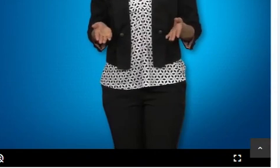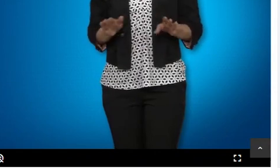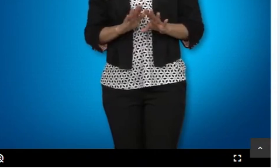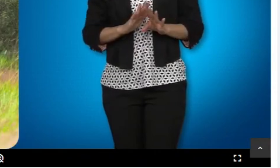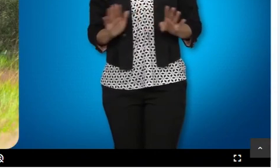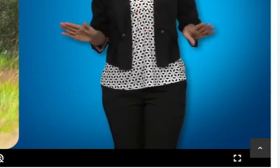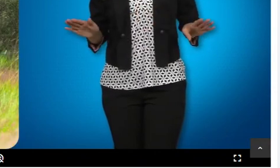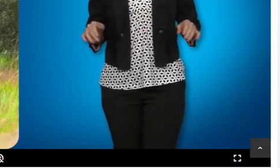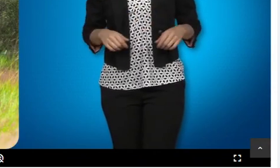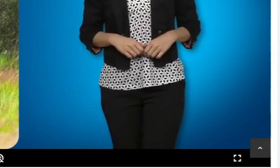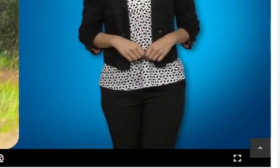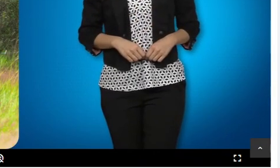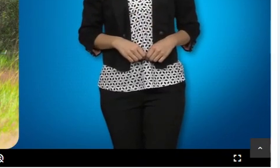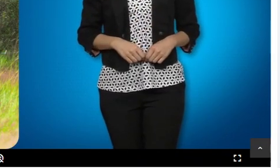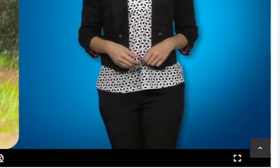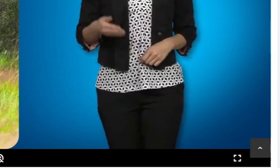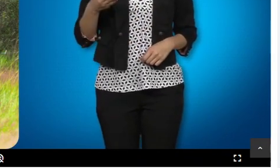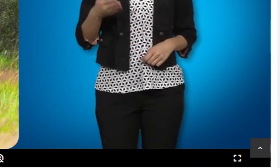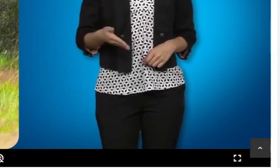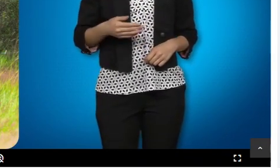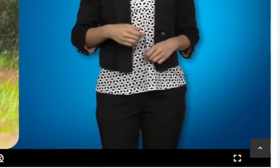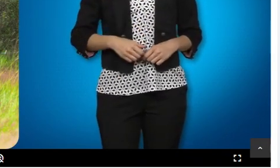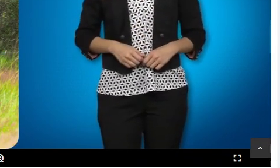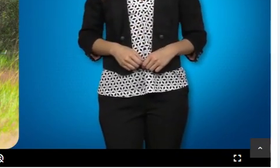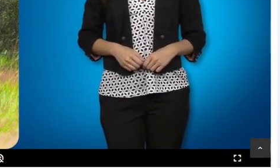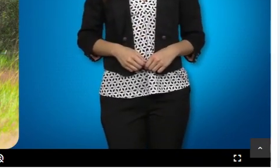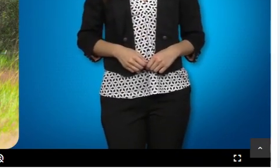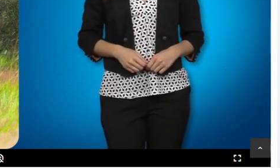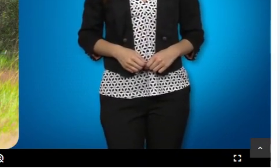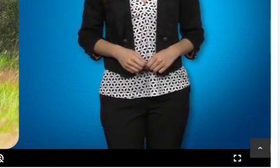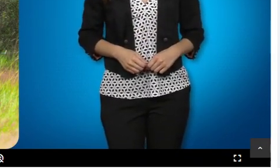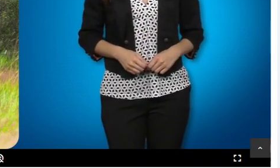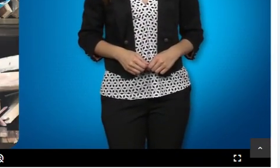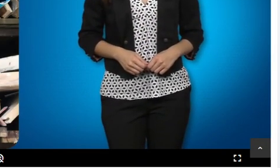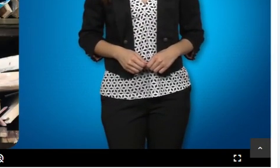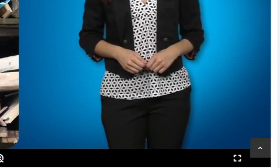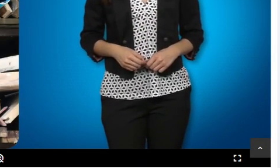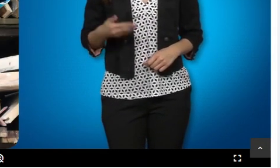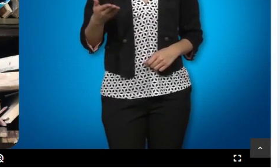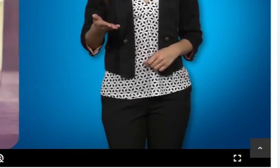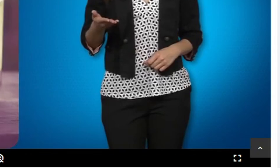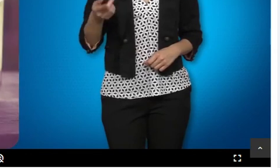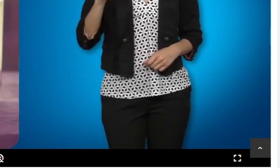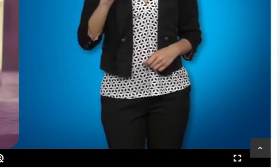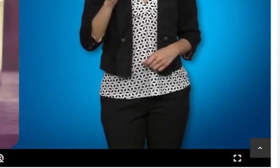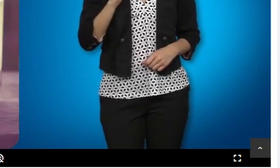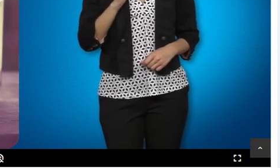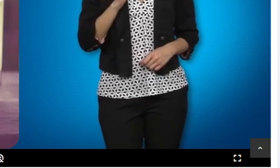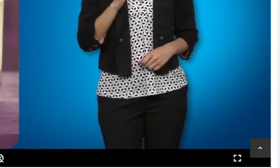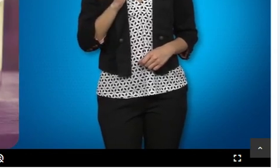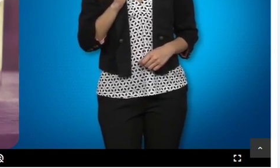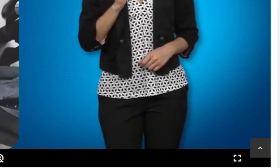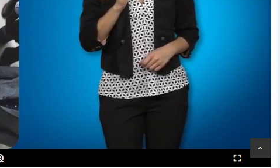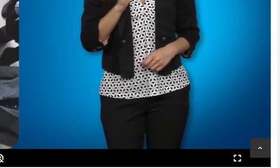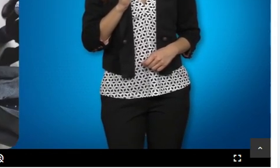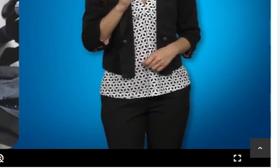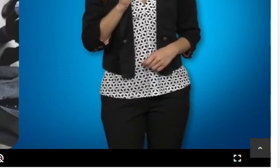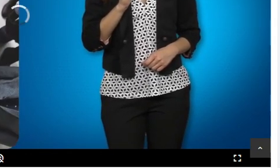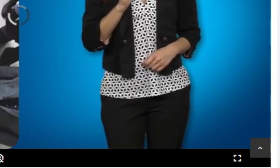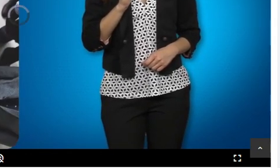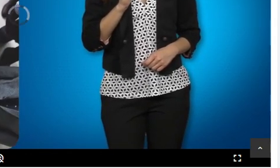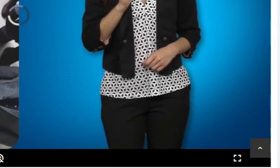Tocar uma obra não é uma tarefa fácil. Mesmo em pequenas construções, há muito material, dinheiro e principalmente